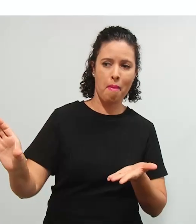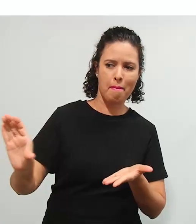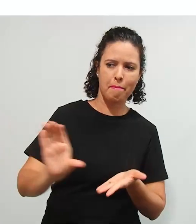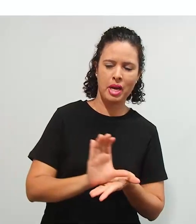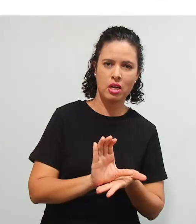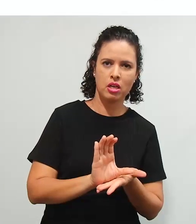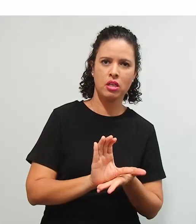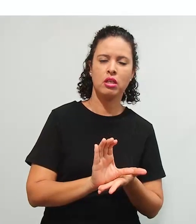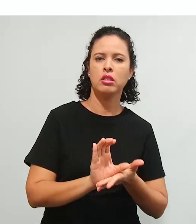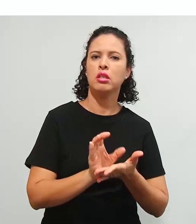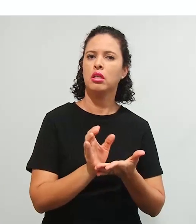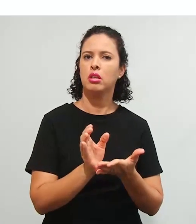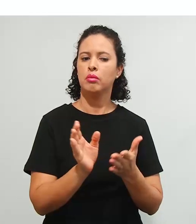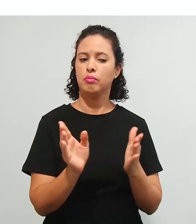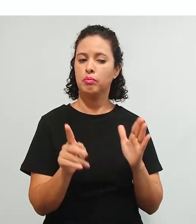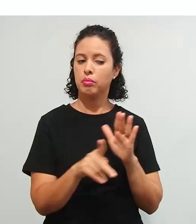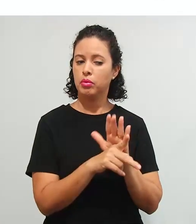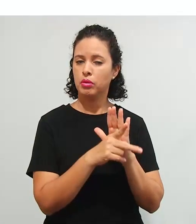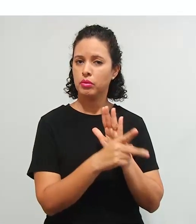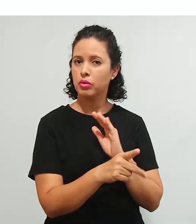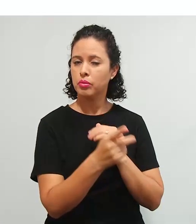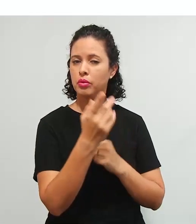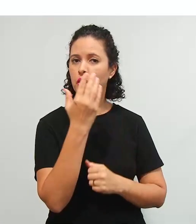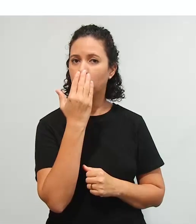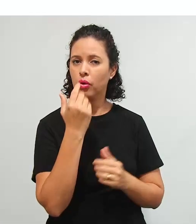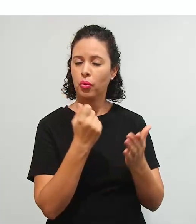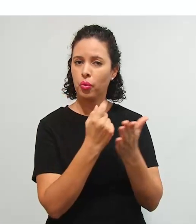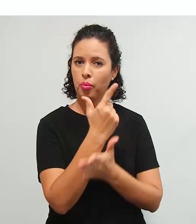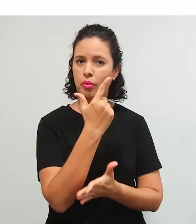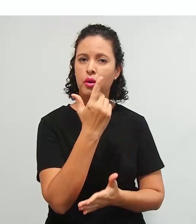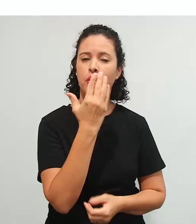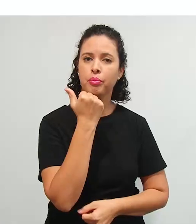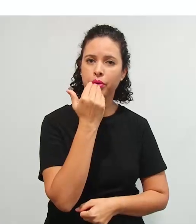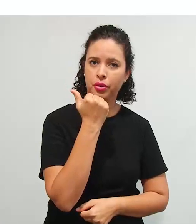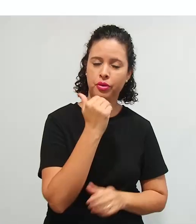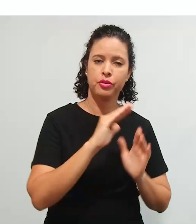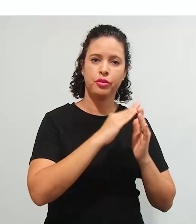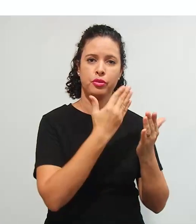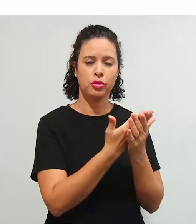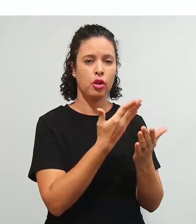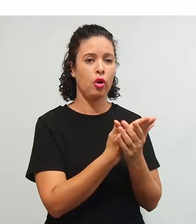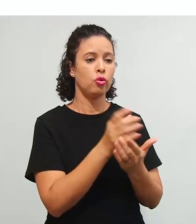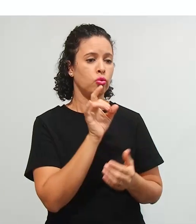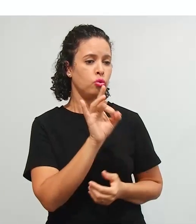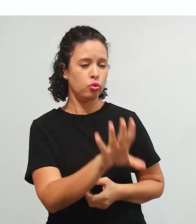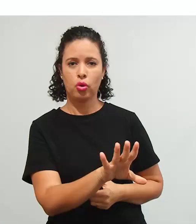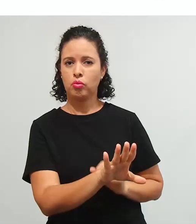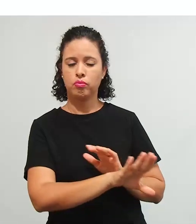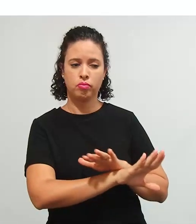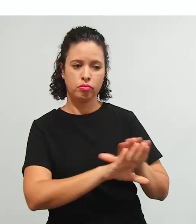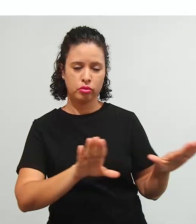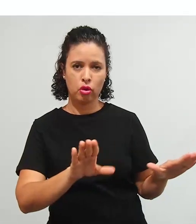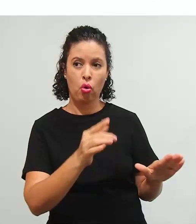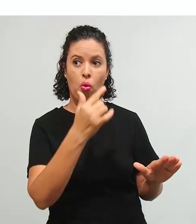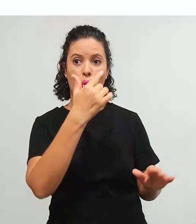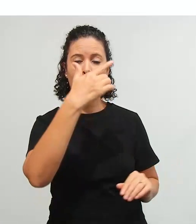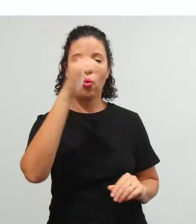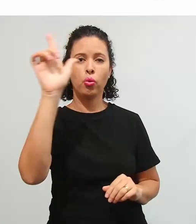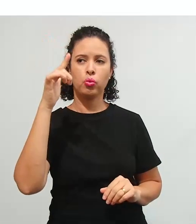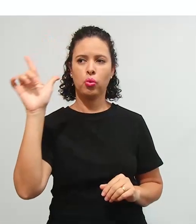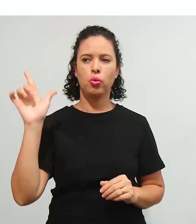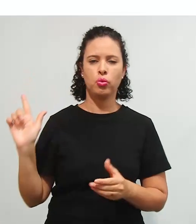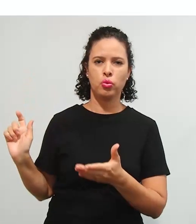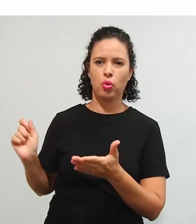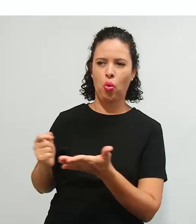escolar, só posso aplicar para compra de merenda, senão o gestor comete